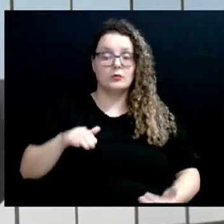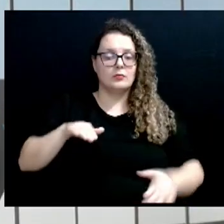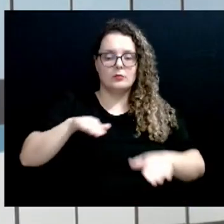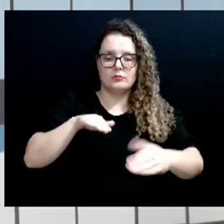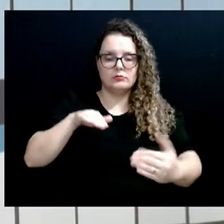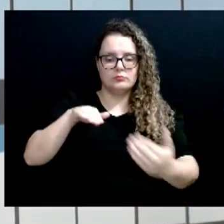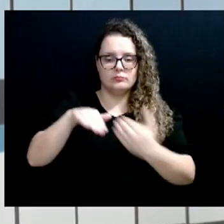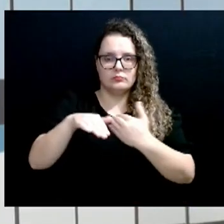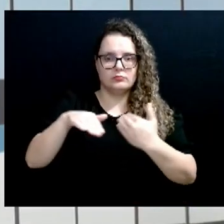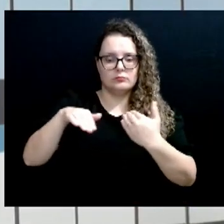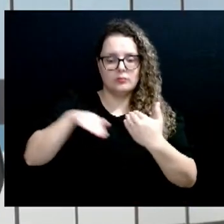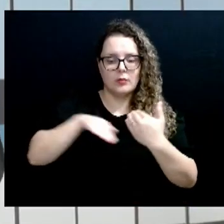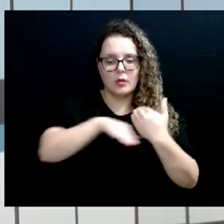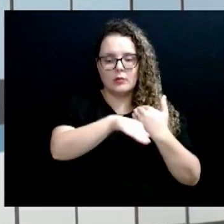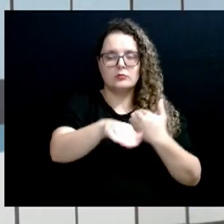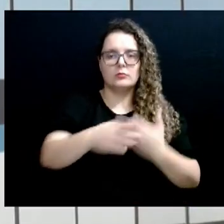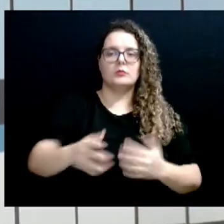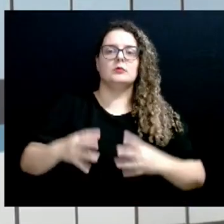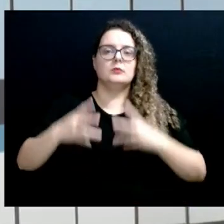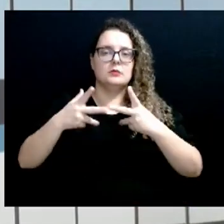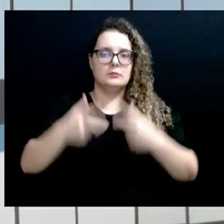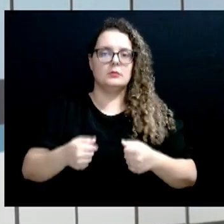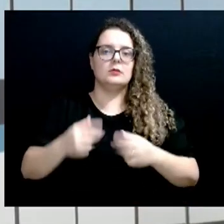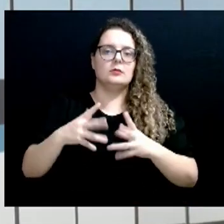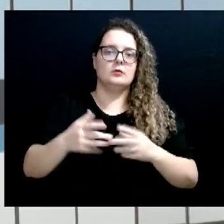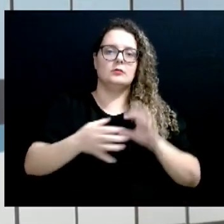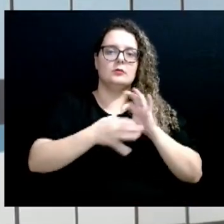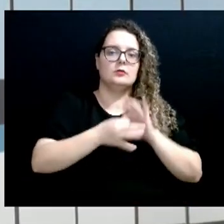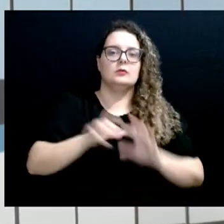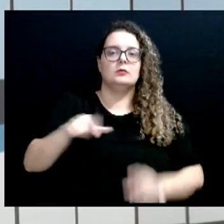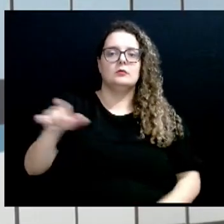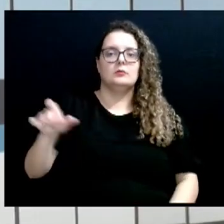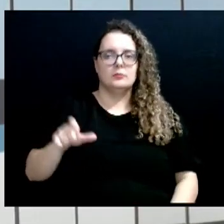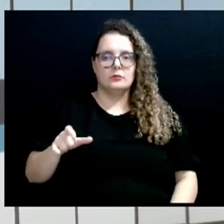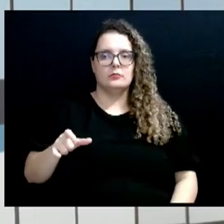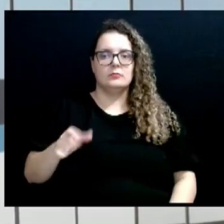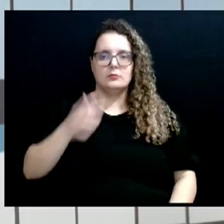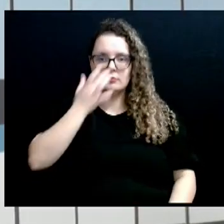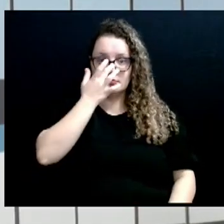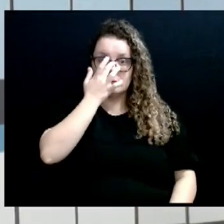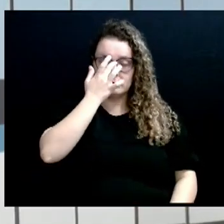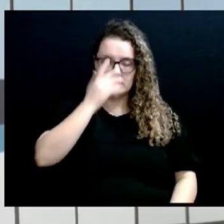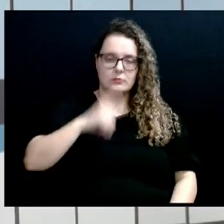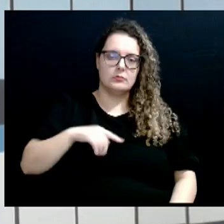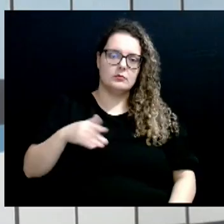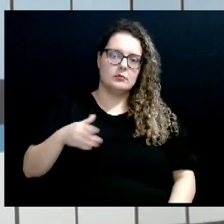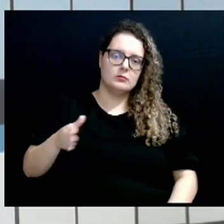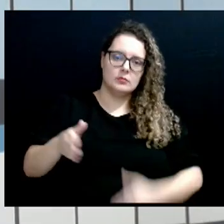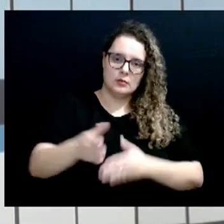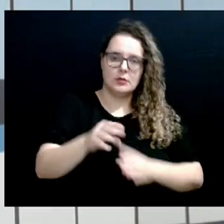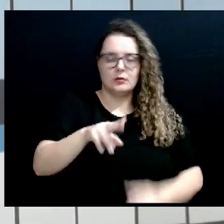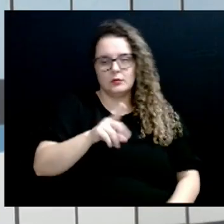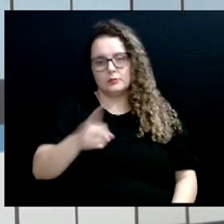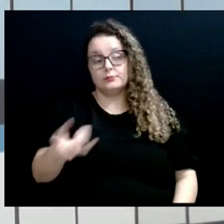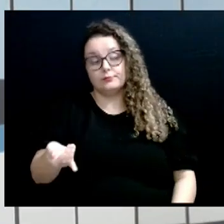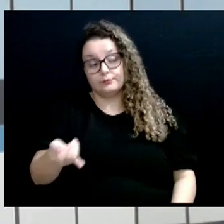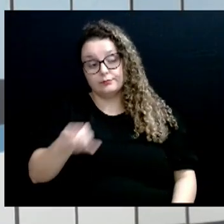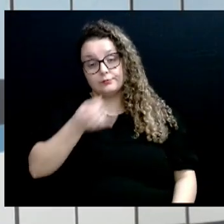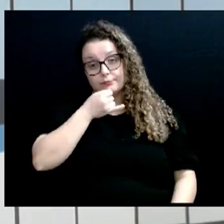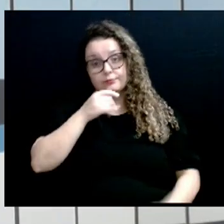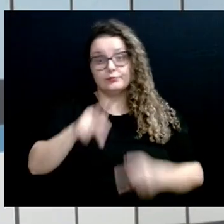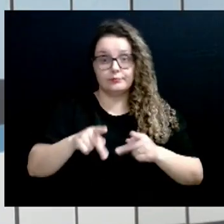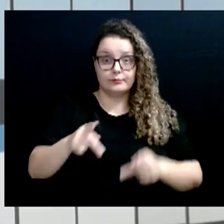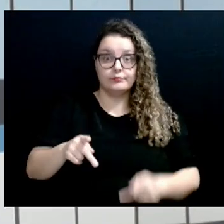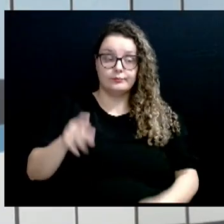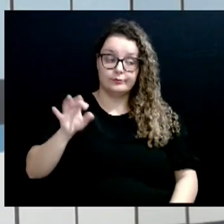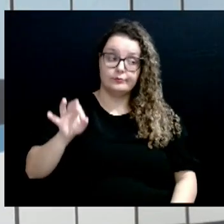explicado todo esse contexto. Lógico que depois que a pessoa tira a carta, ela tem a opção de seguir isso ou não. Infelizmente, o povo brasileiro tem uma tendência ali a não